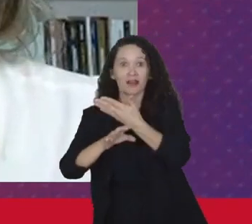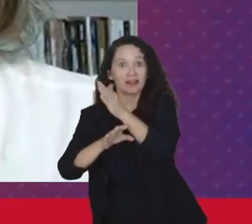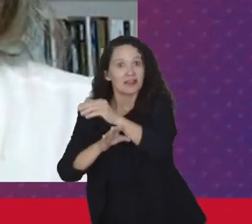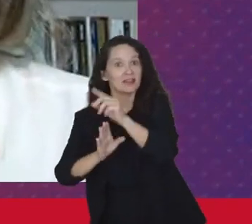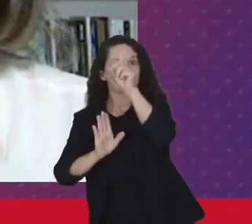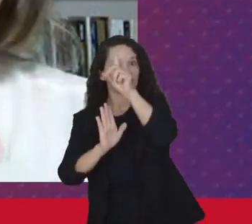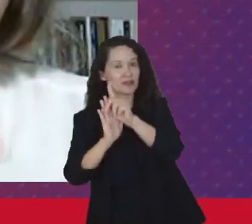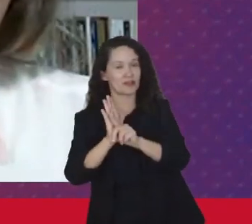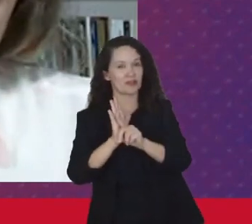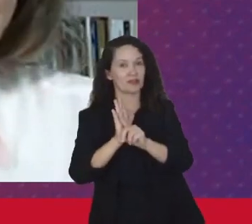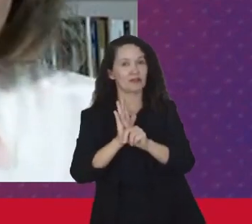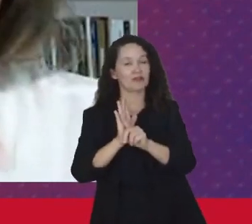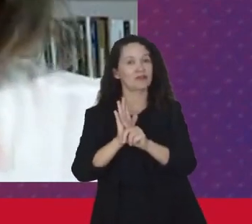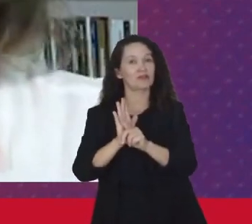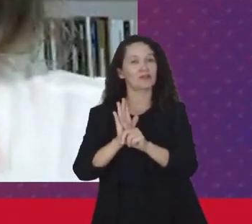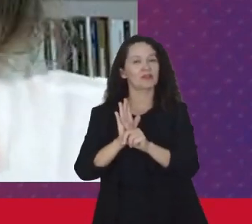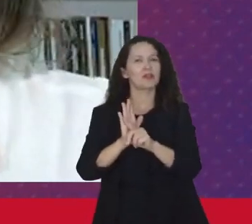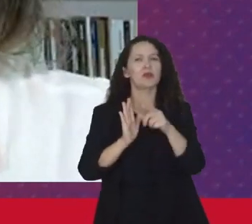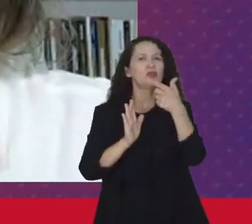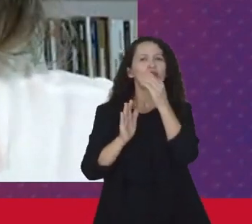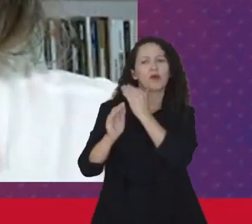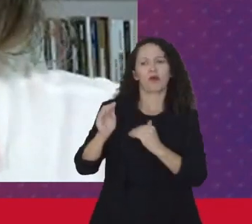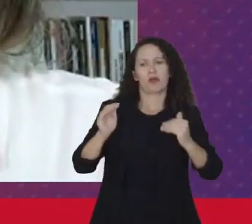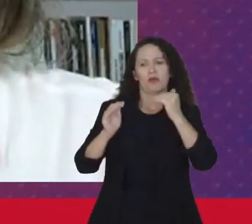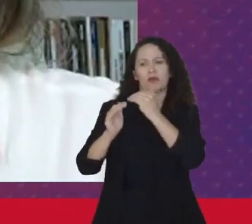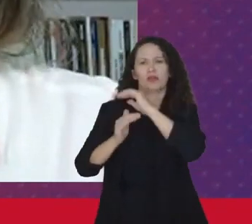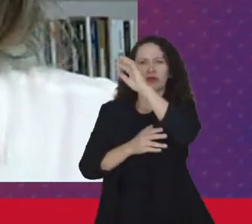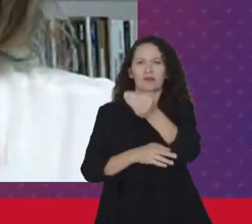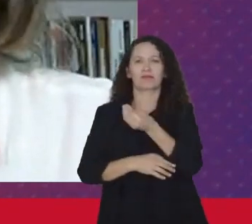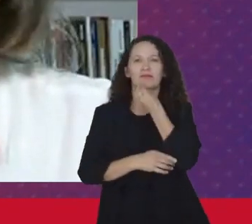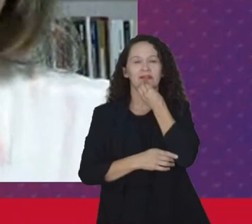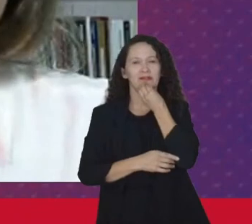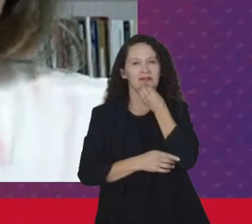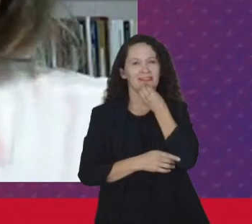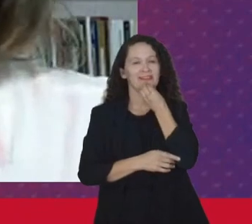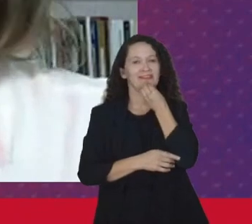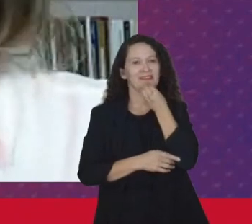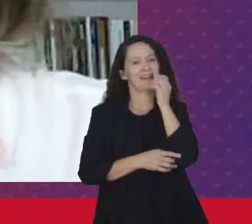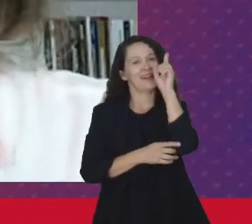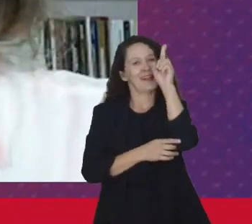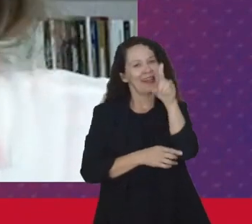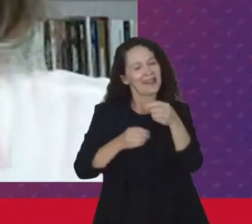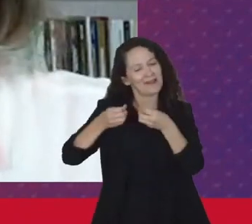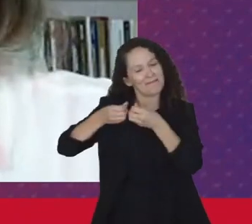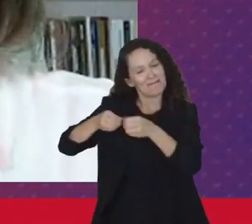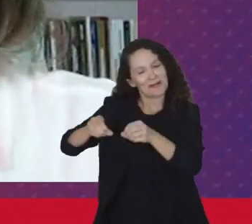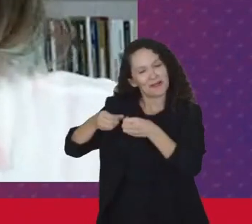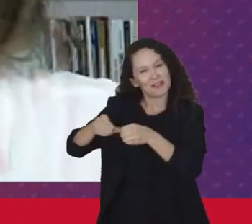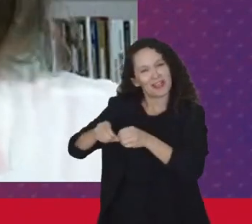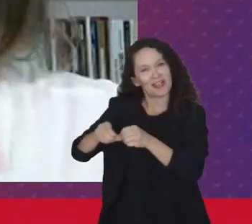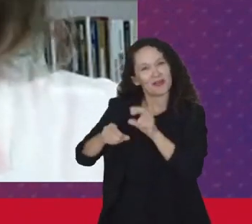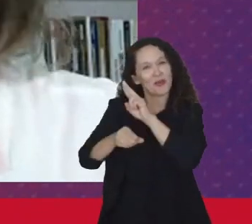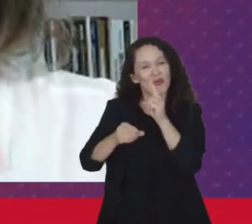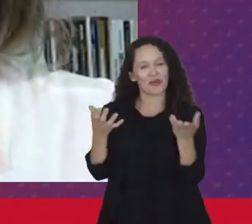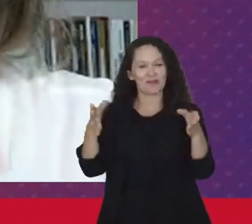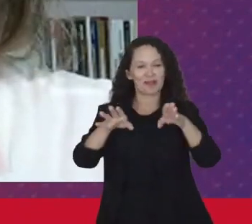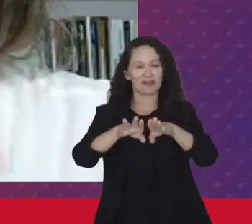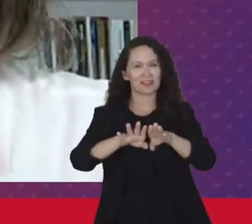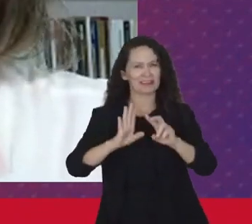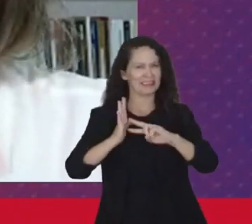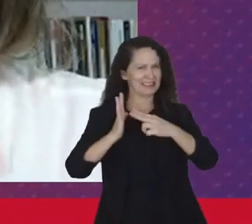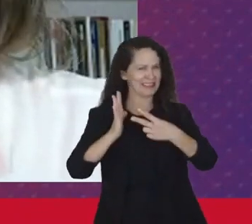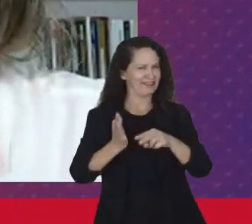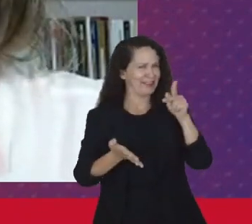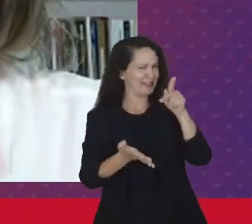direitos não com base na igualdade de oportunidades, e isto é chamado de inclusão, quando não é.